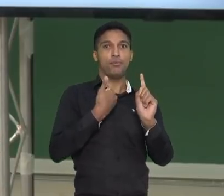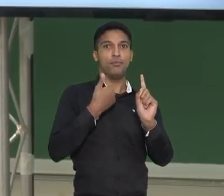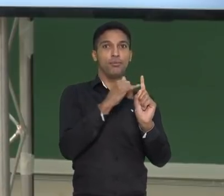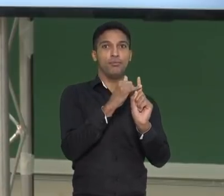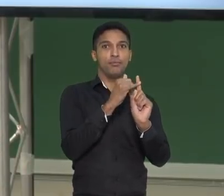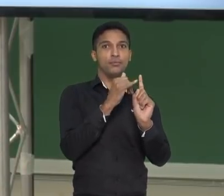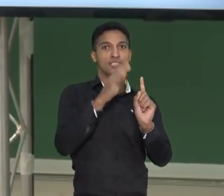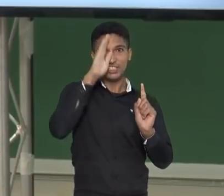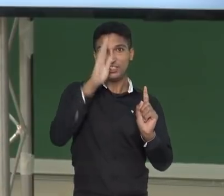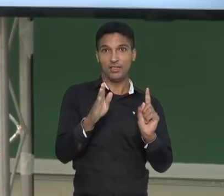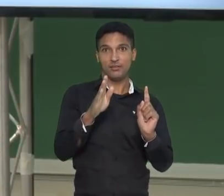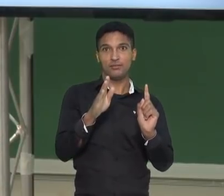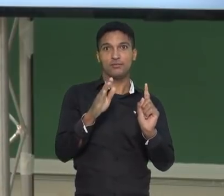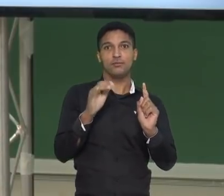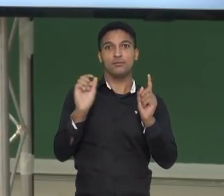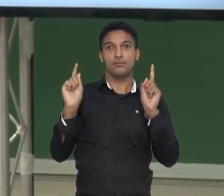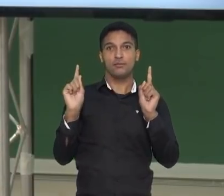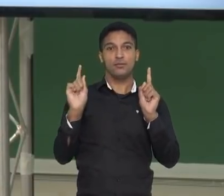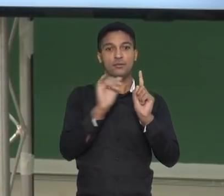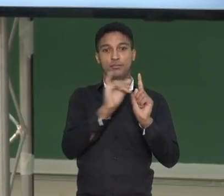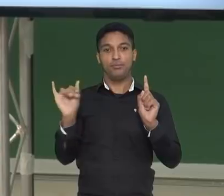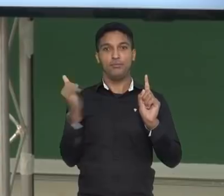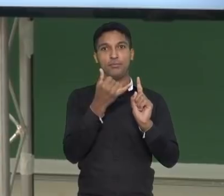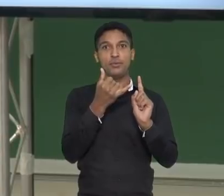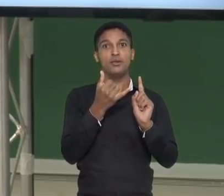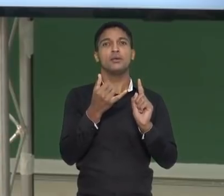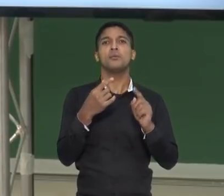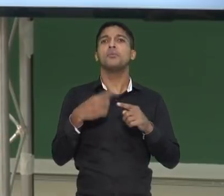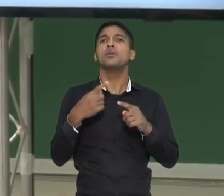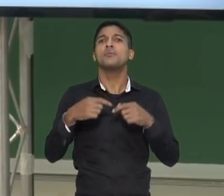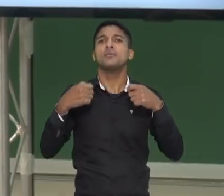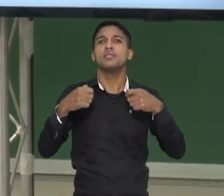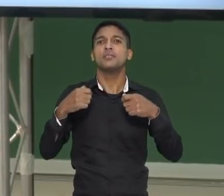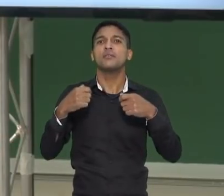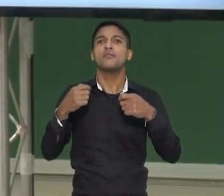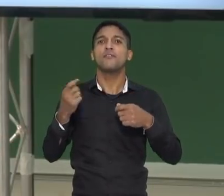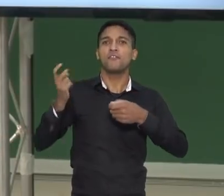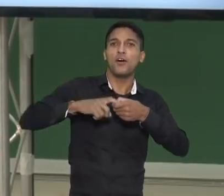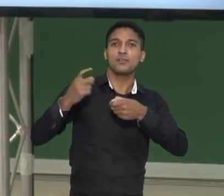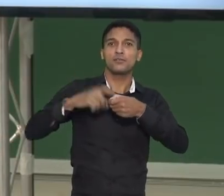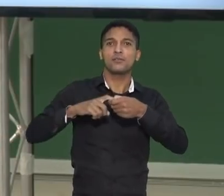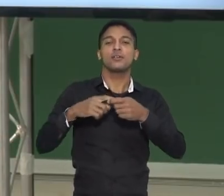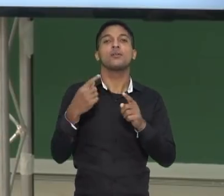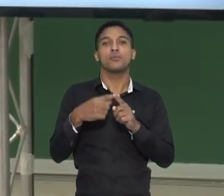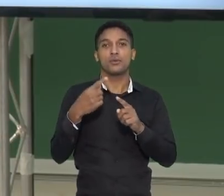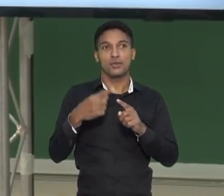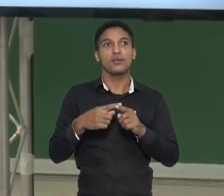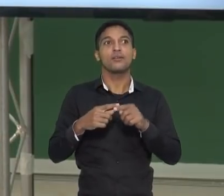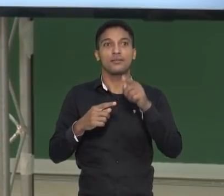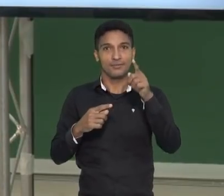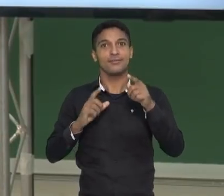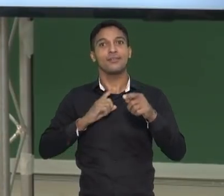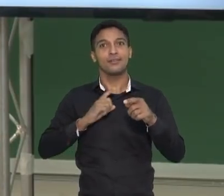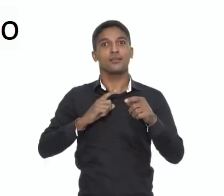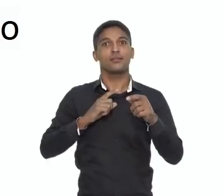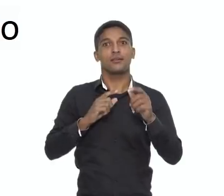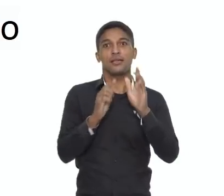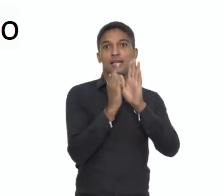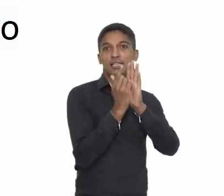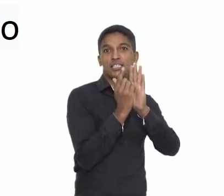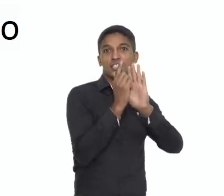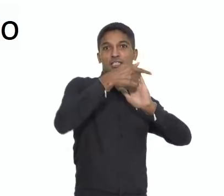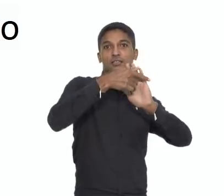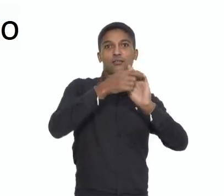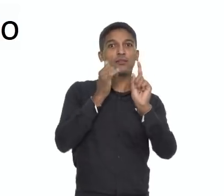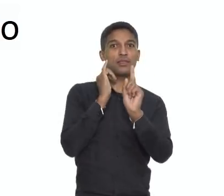Por quê? Porque ele aparece muito nos textos narrativos. Então, vamos ler esse trecho aqui do Pequeno Príncipe. O que